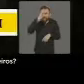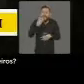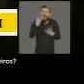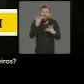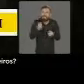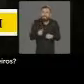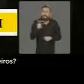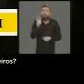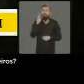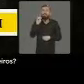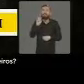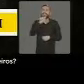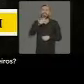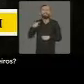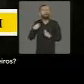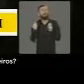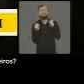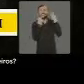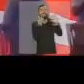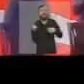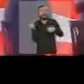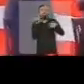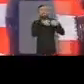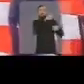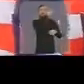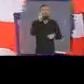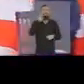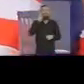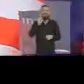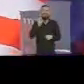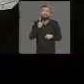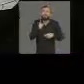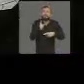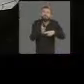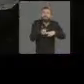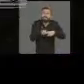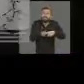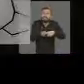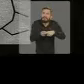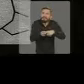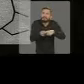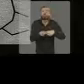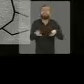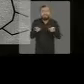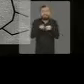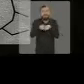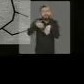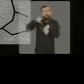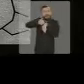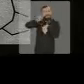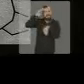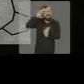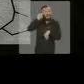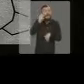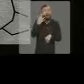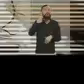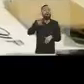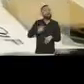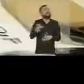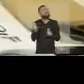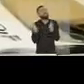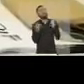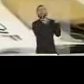favor da entrega do nosso pré-sal aos estrangeiros? Por que ele quer entregar a base militar de